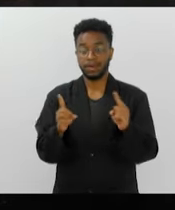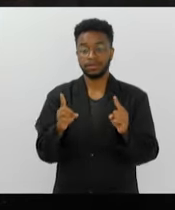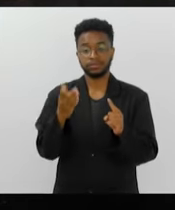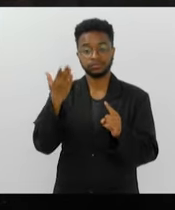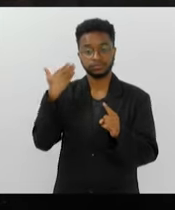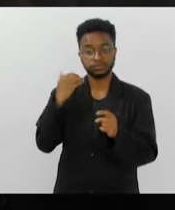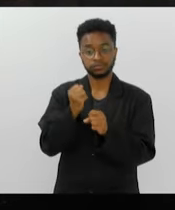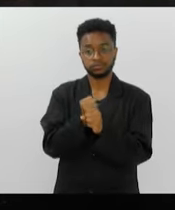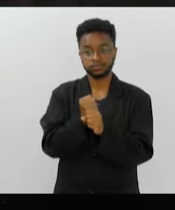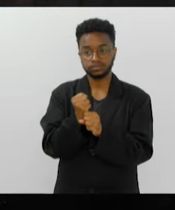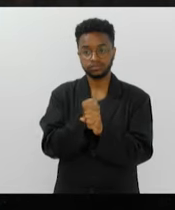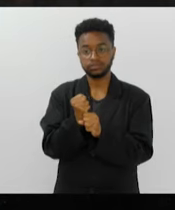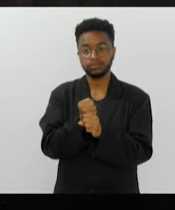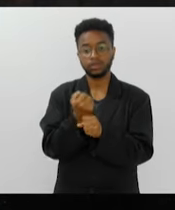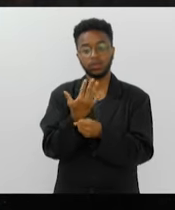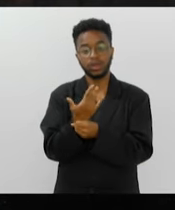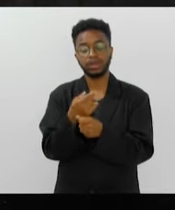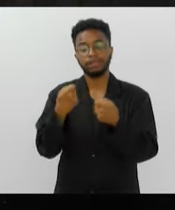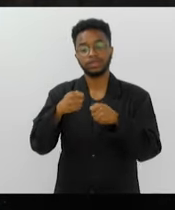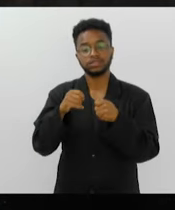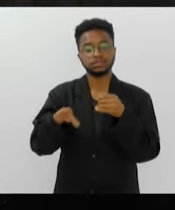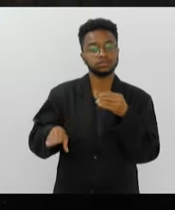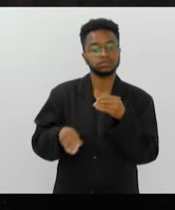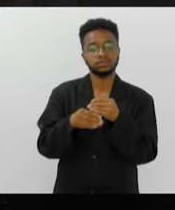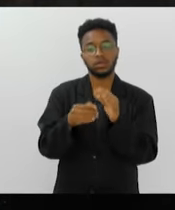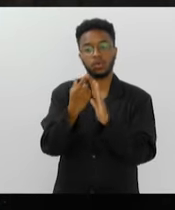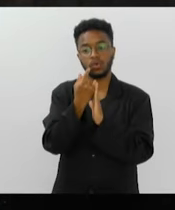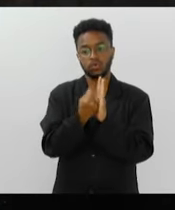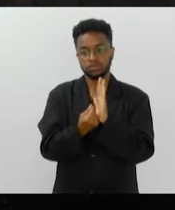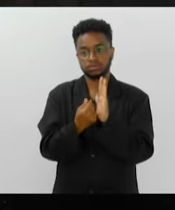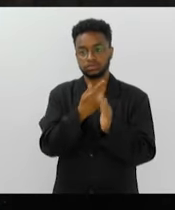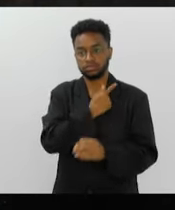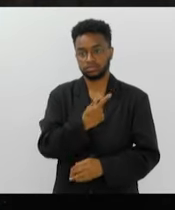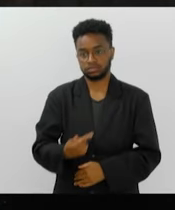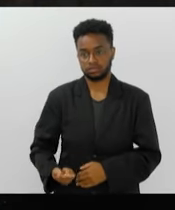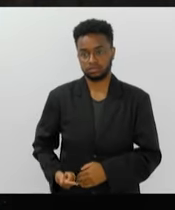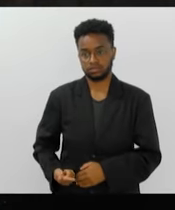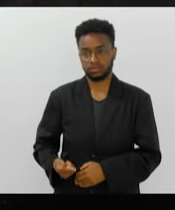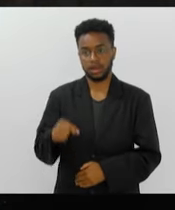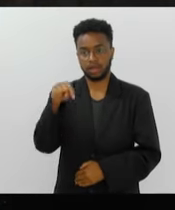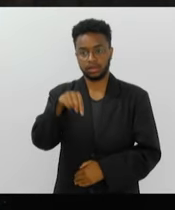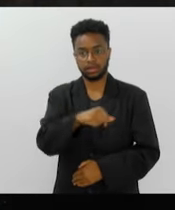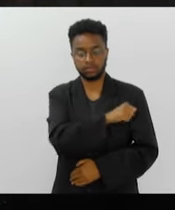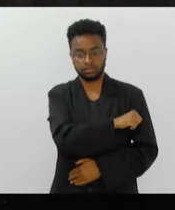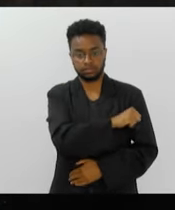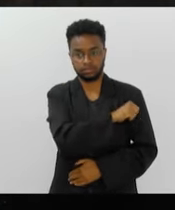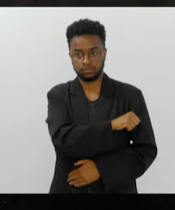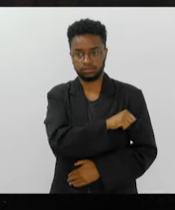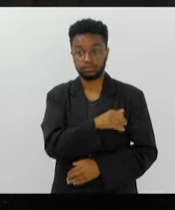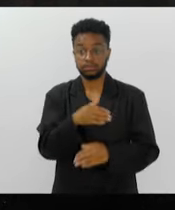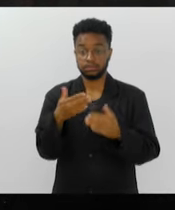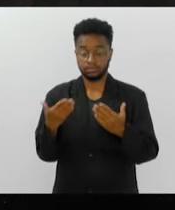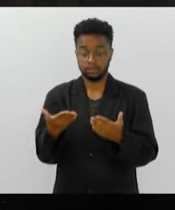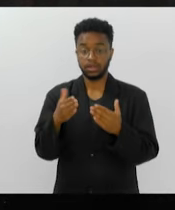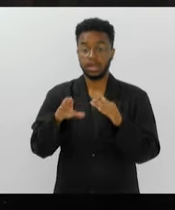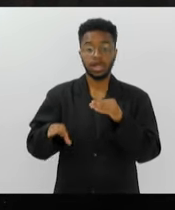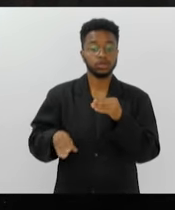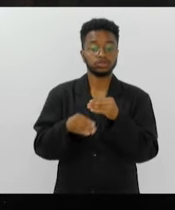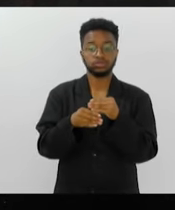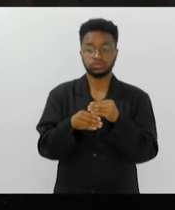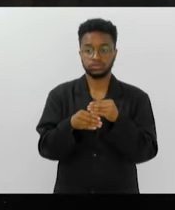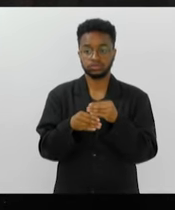uerg dependeu de suplementação orçamentária do governo do Estado do Rio de Janeiro e essa suplementação